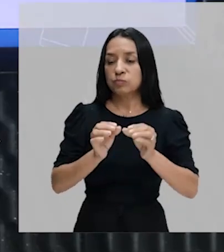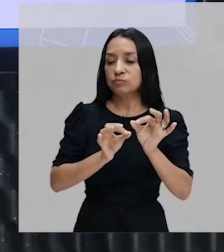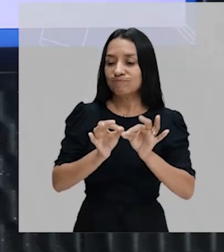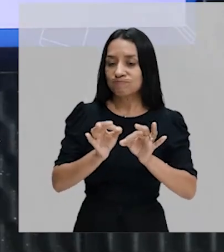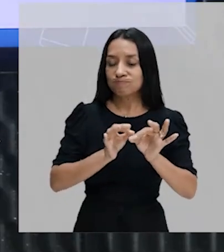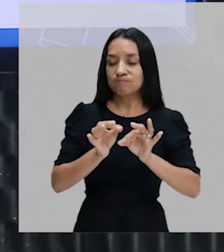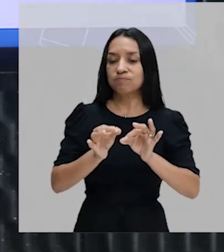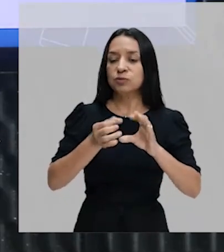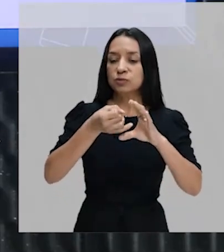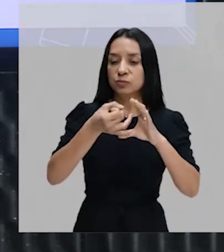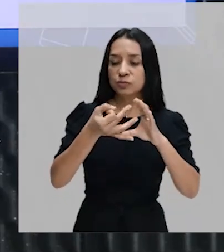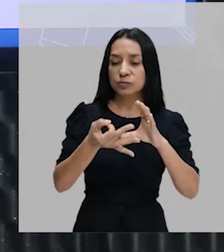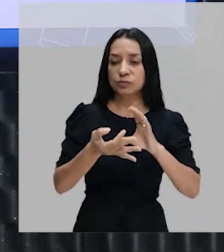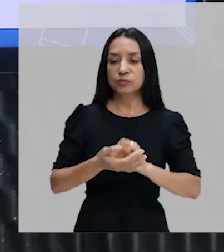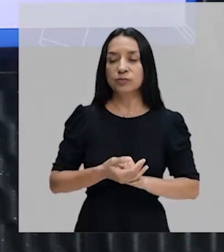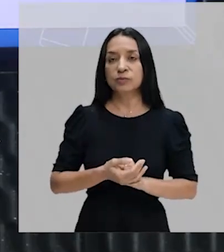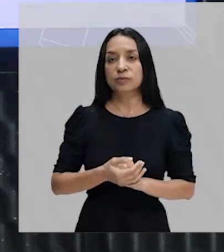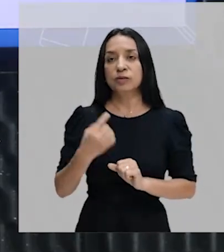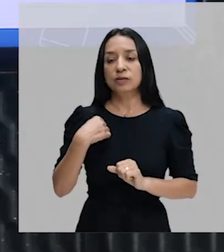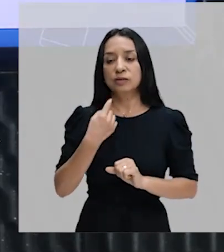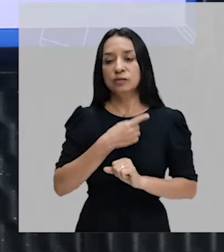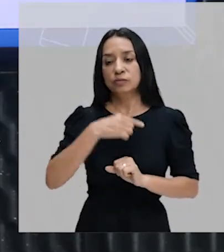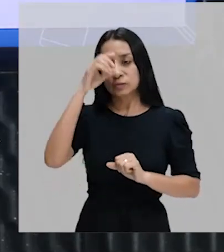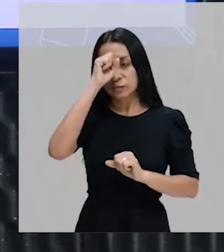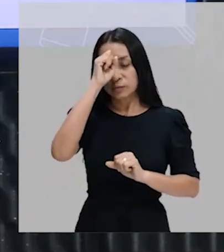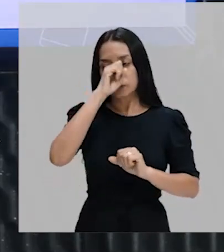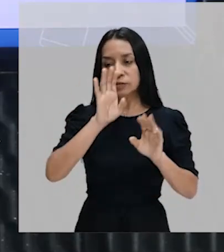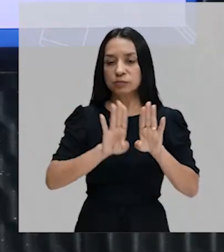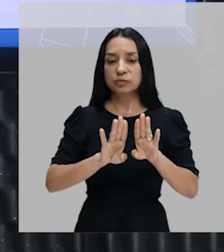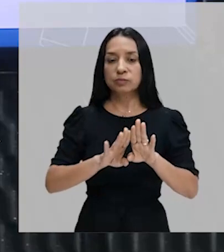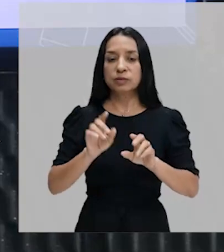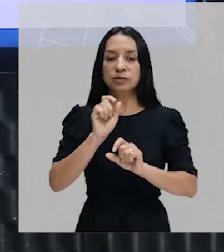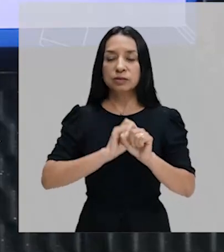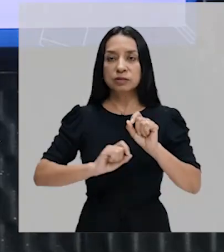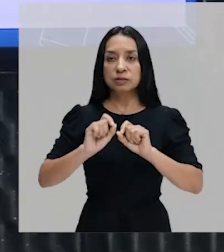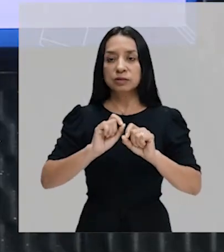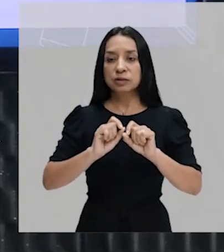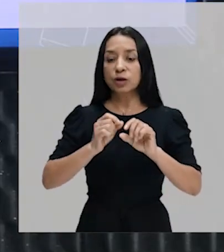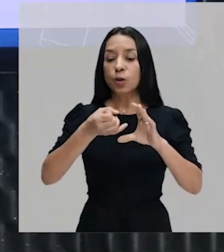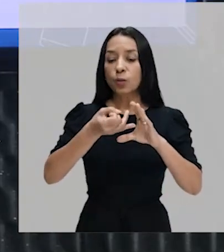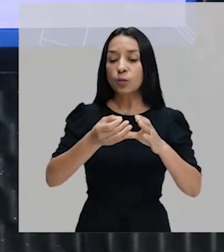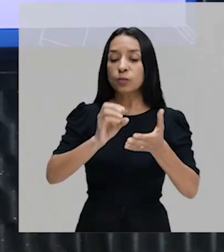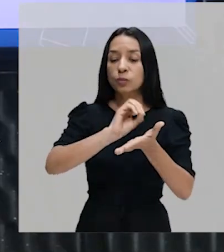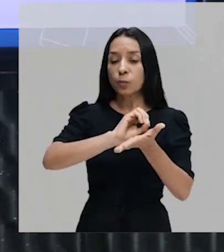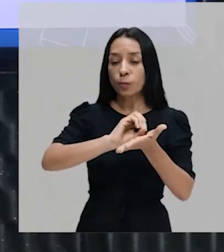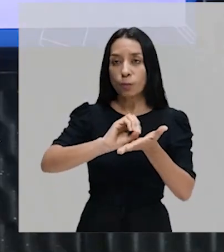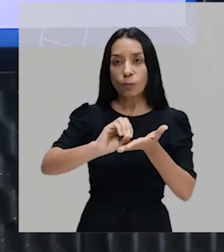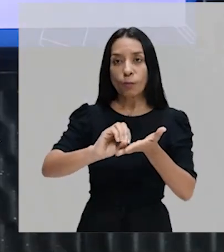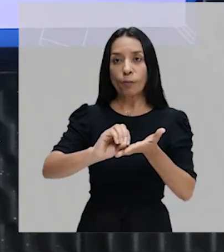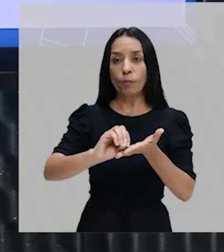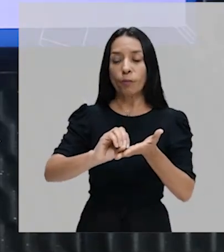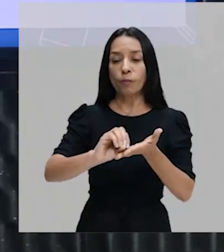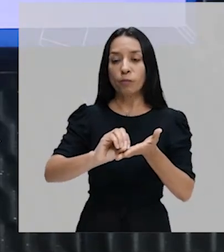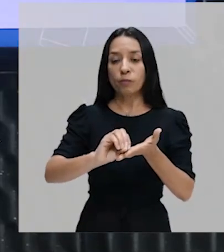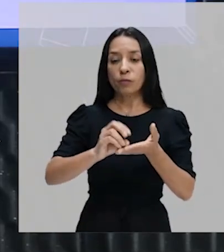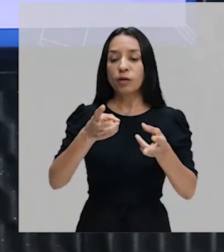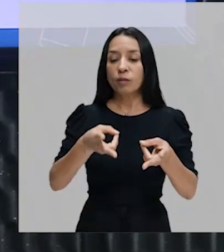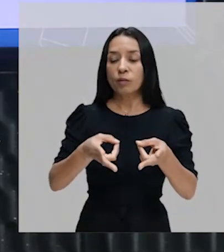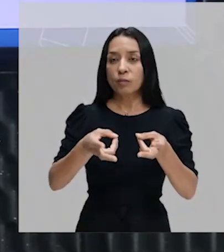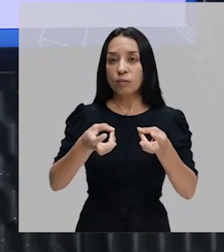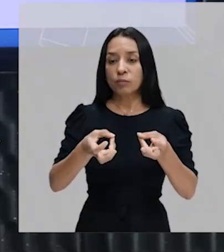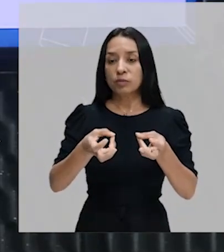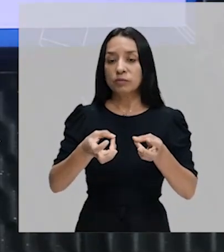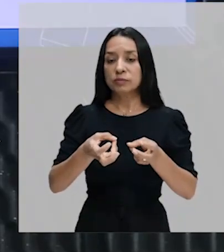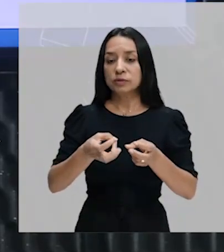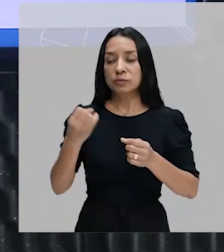partir de subconjuntos. E nós aprendemos, né, que o conjunto vazio, isso aqui é importante, tá? É uma observação importante porque